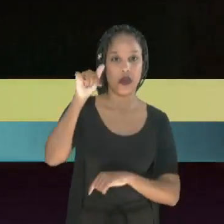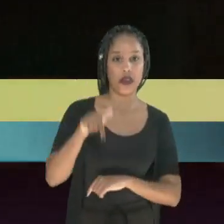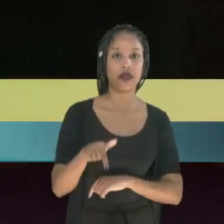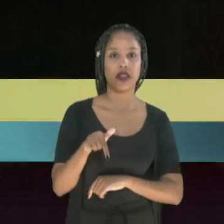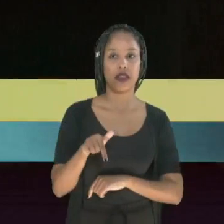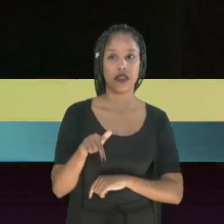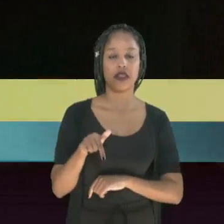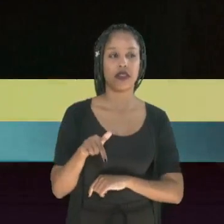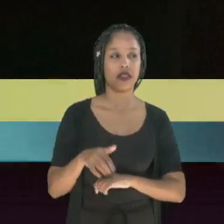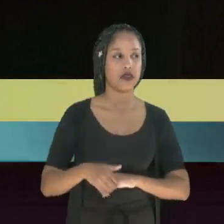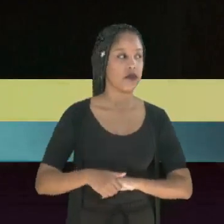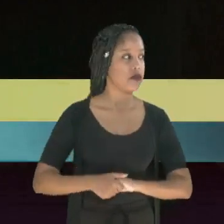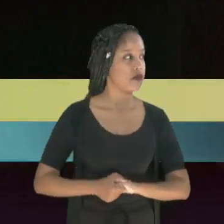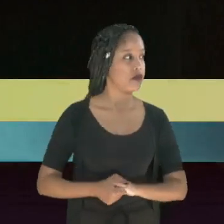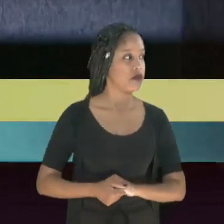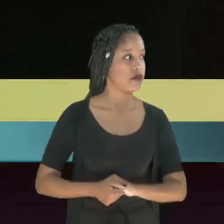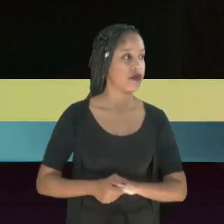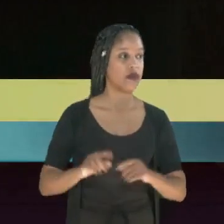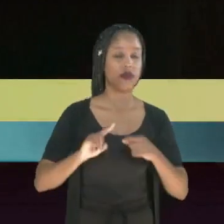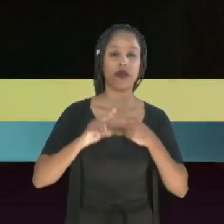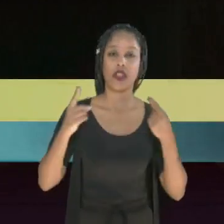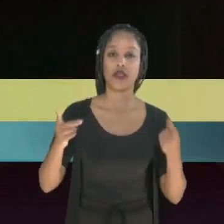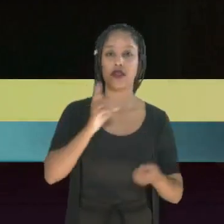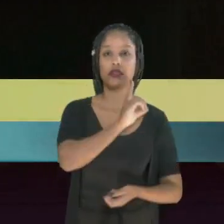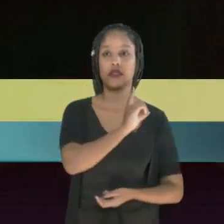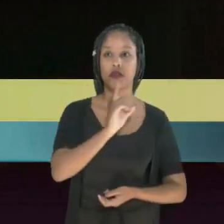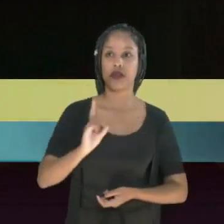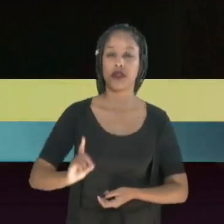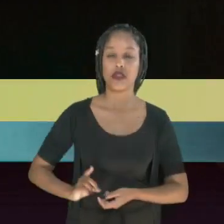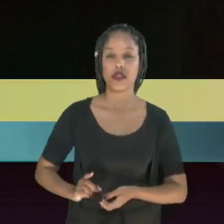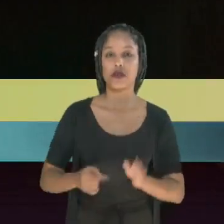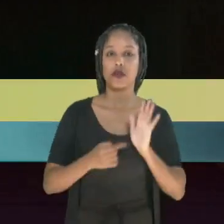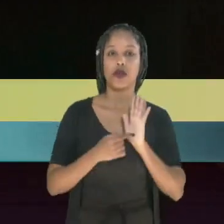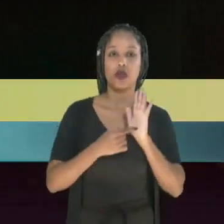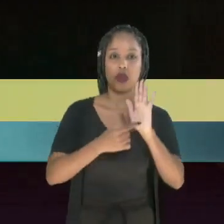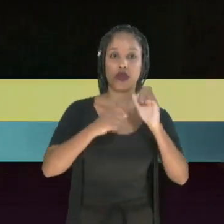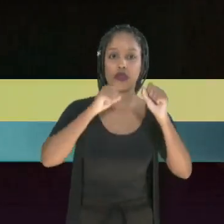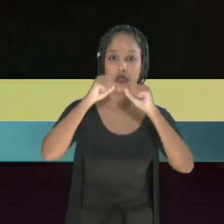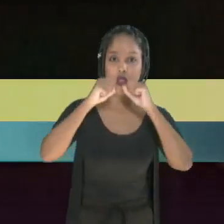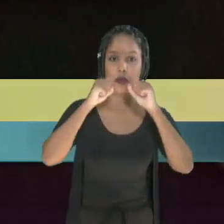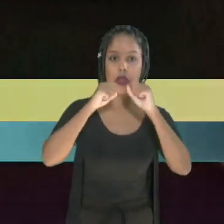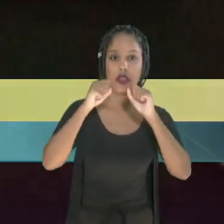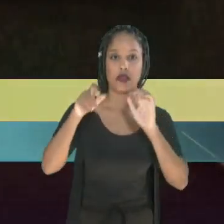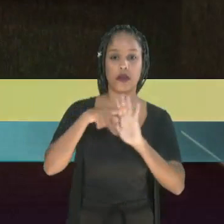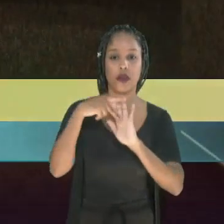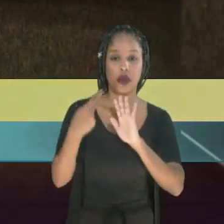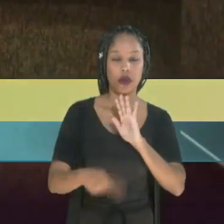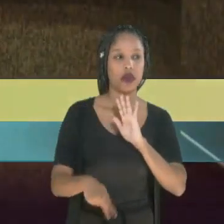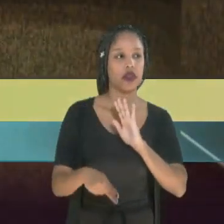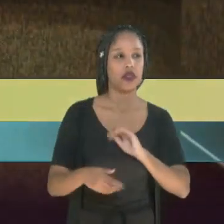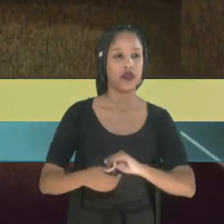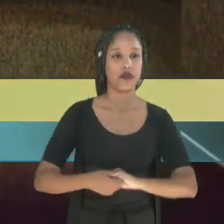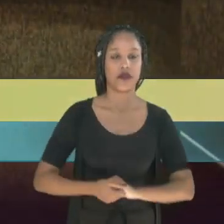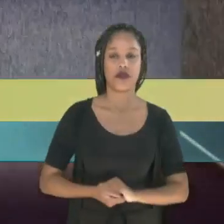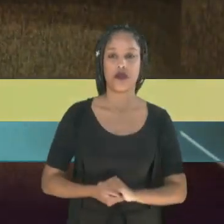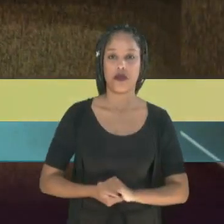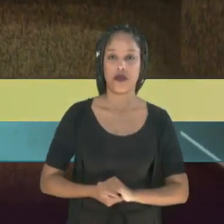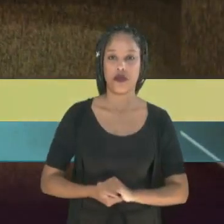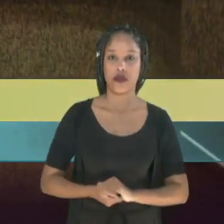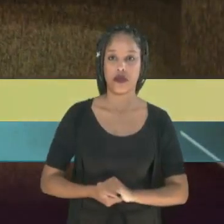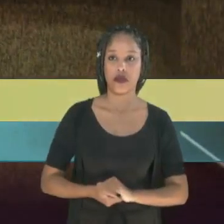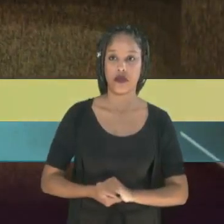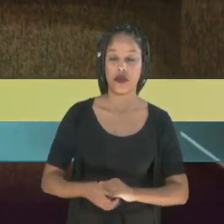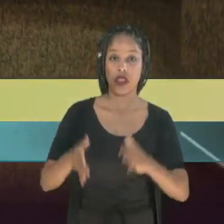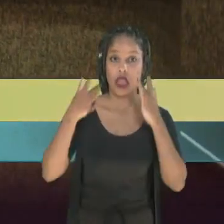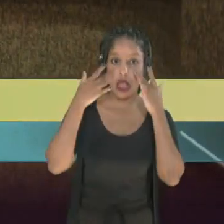que o deputado resolveu trazer essa discussão para o plenário. Quero chamar a atenção